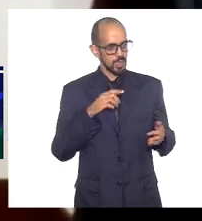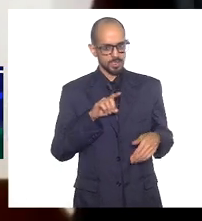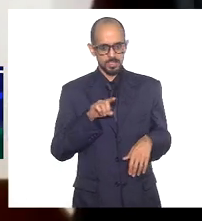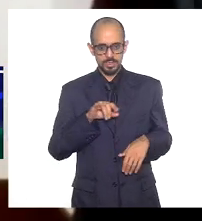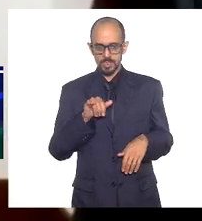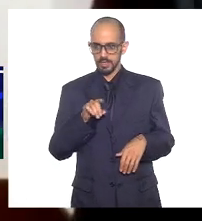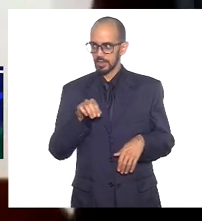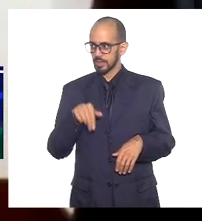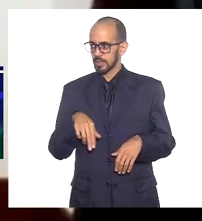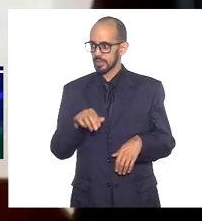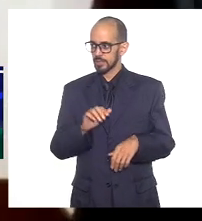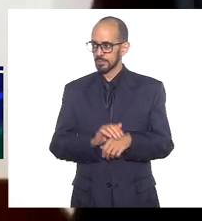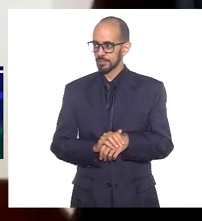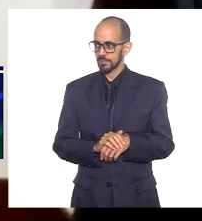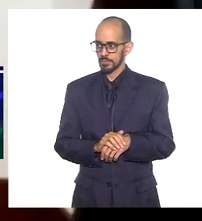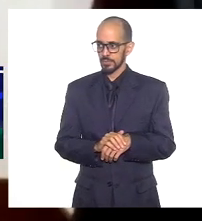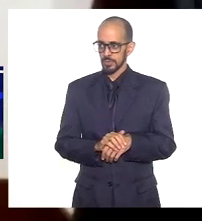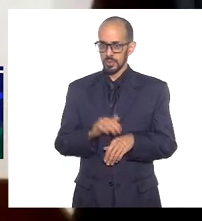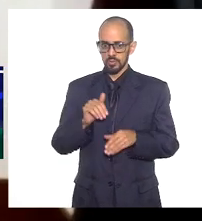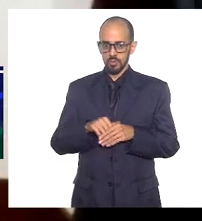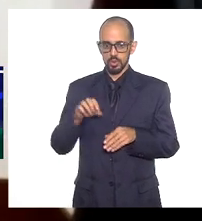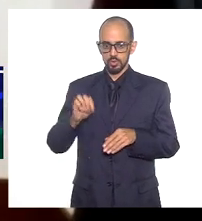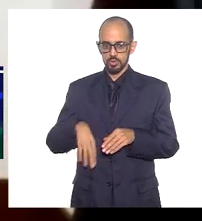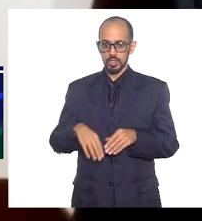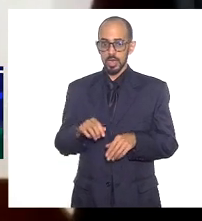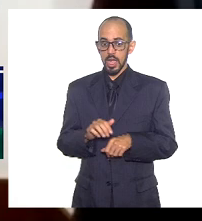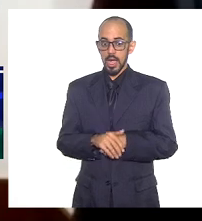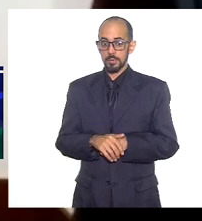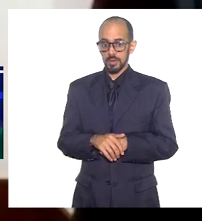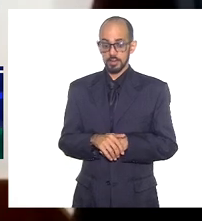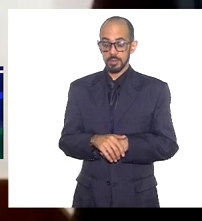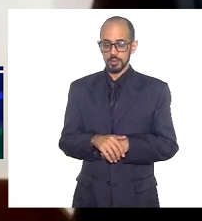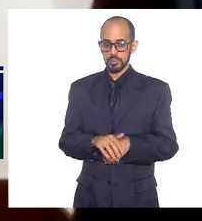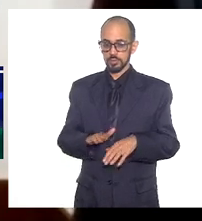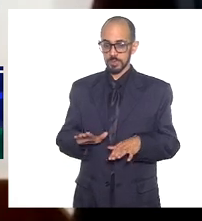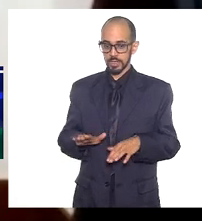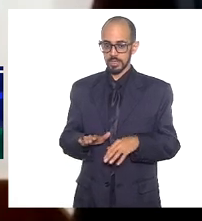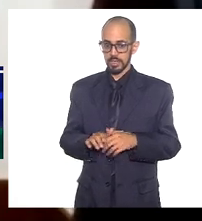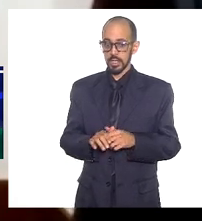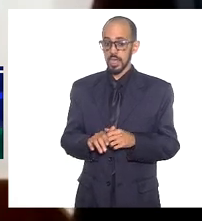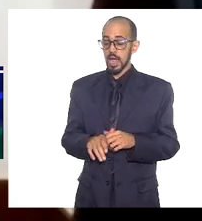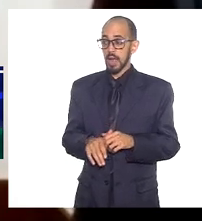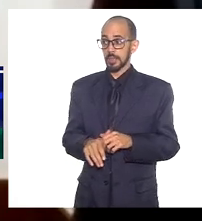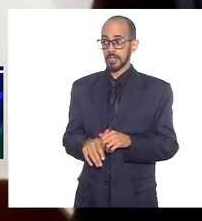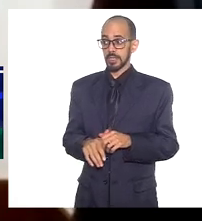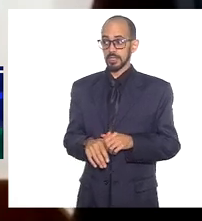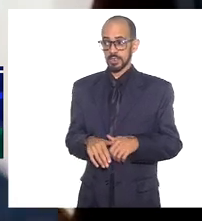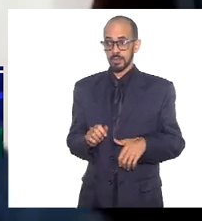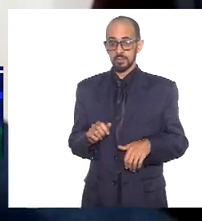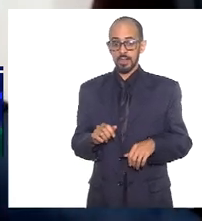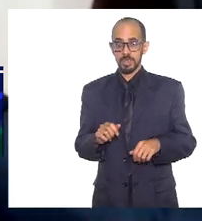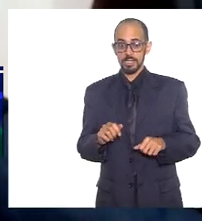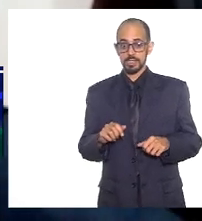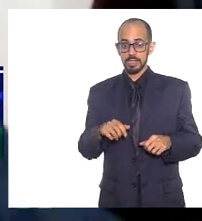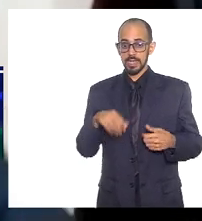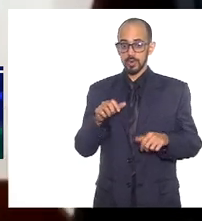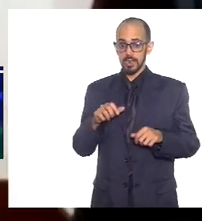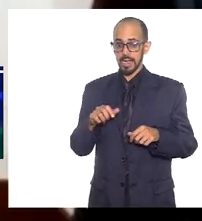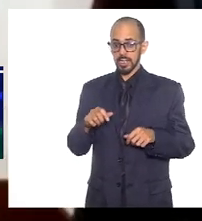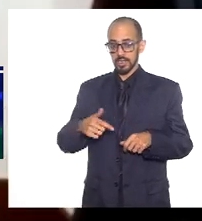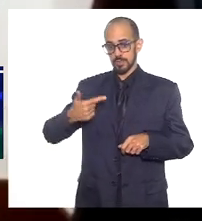deputada Zeidã votou sim no grupo presidência vai proceder a segunda chamada